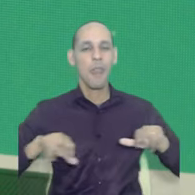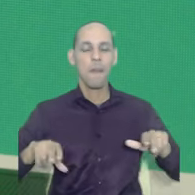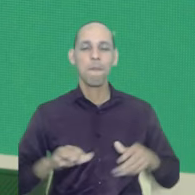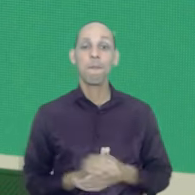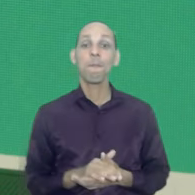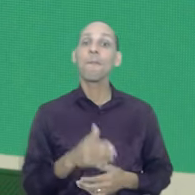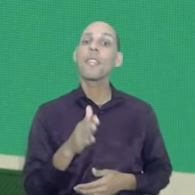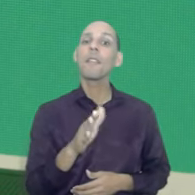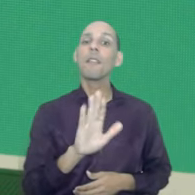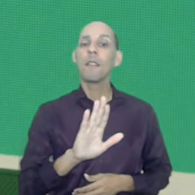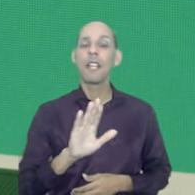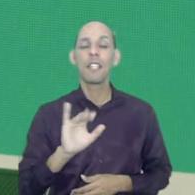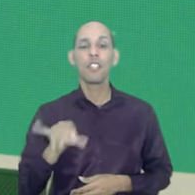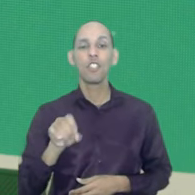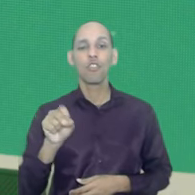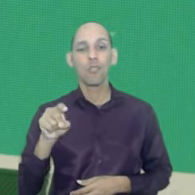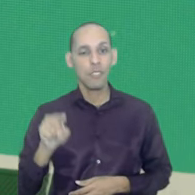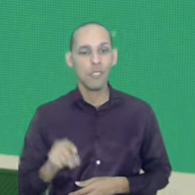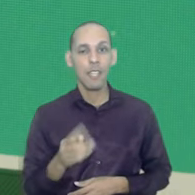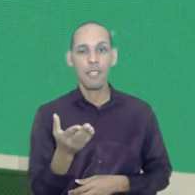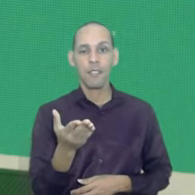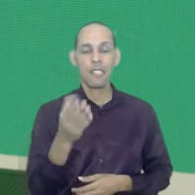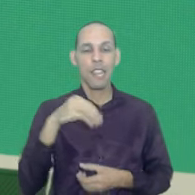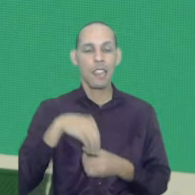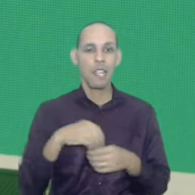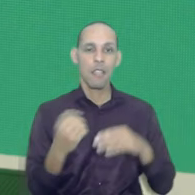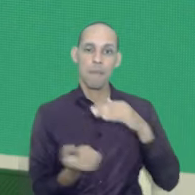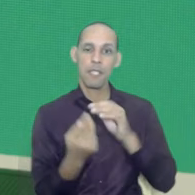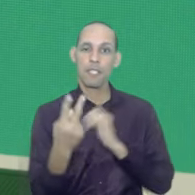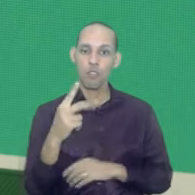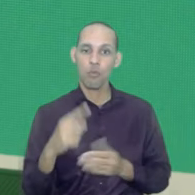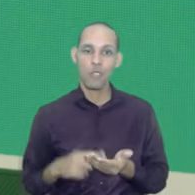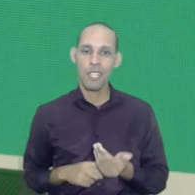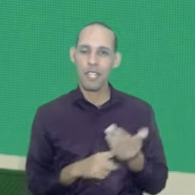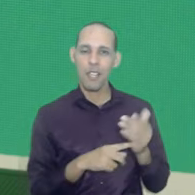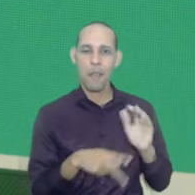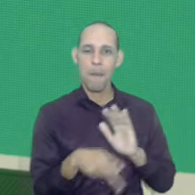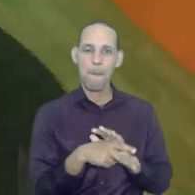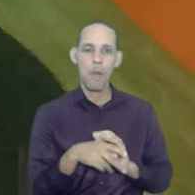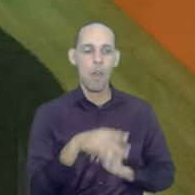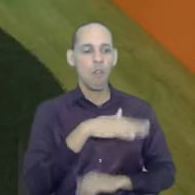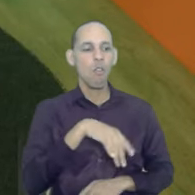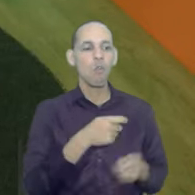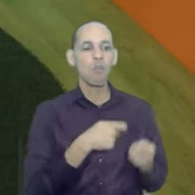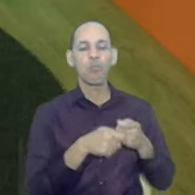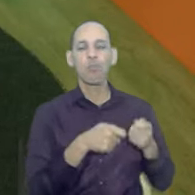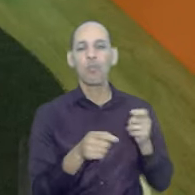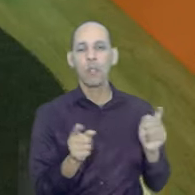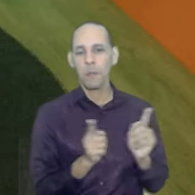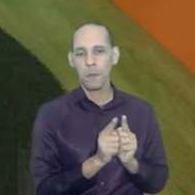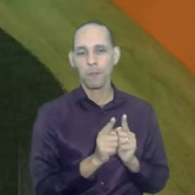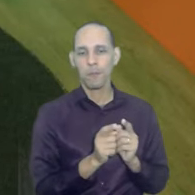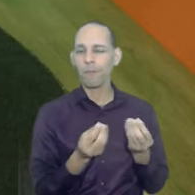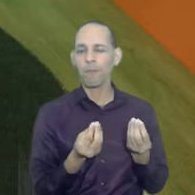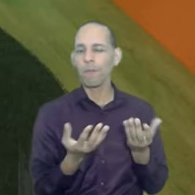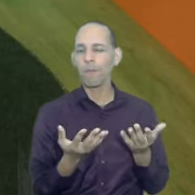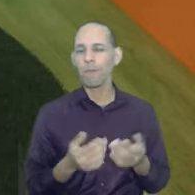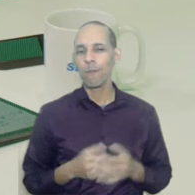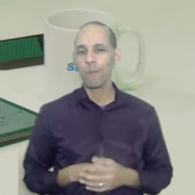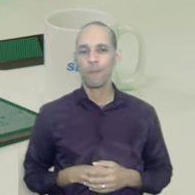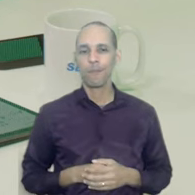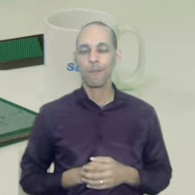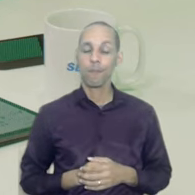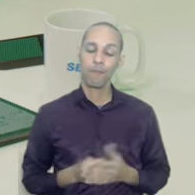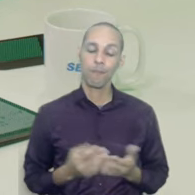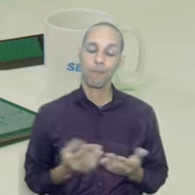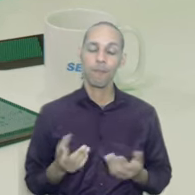eh dentro da tua empresa para com aplicação para pequenos negócios me conte tá eh bom a